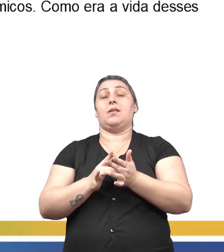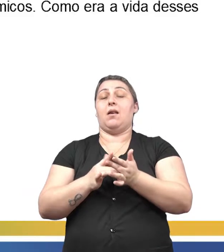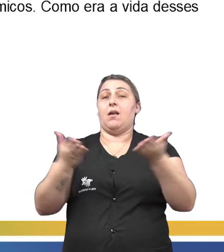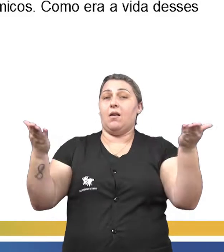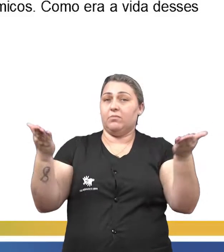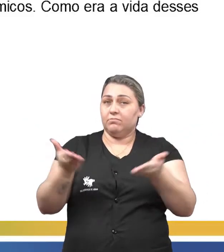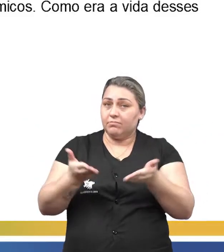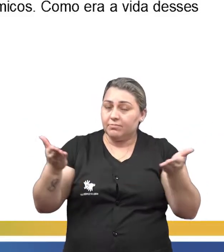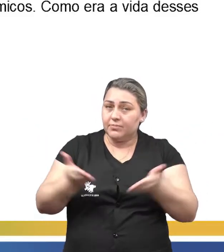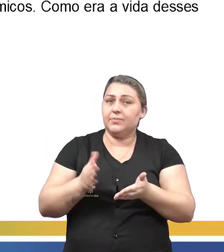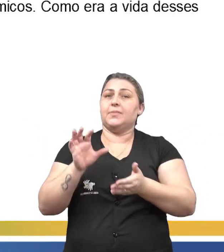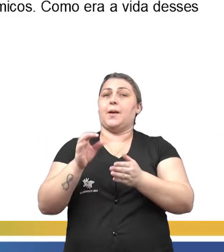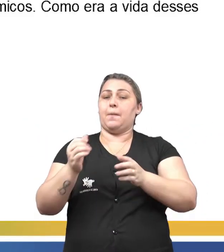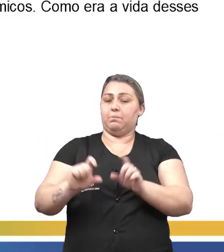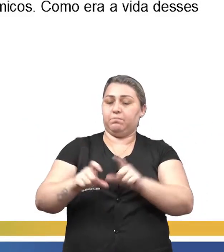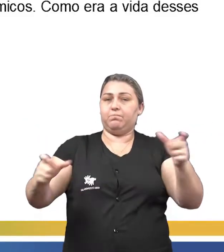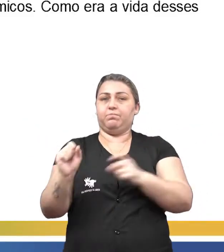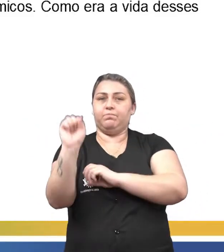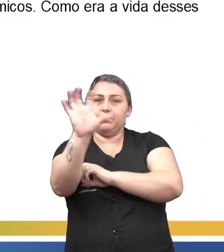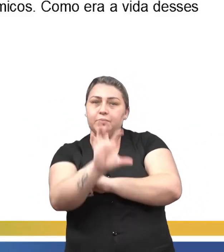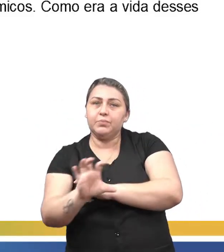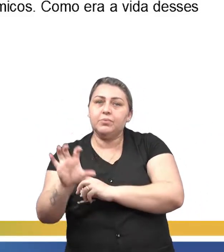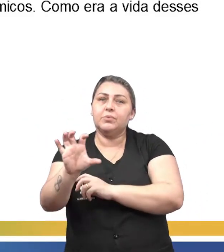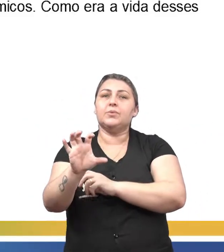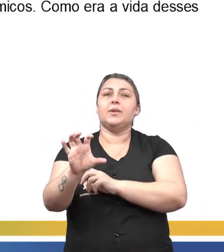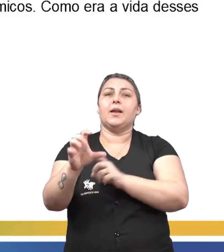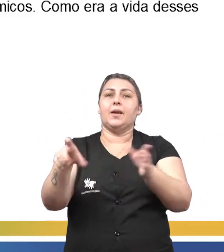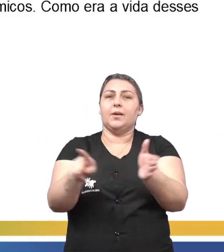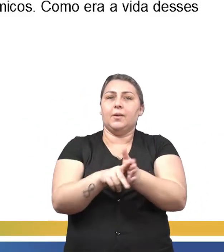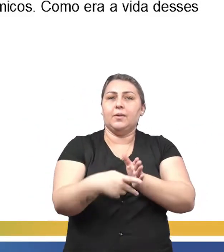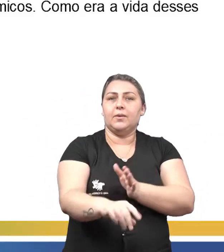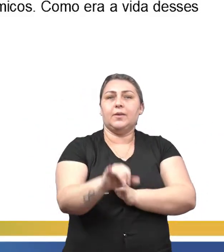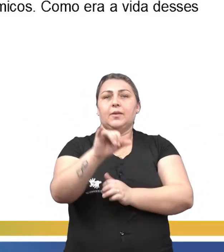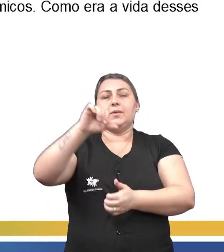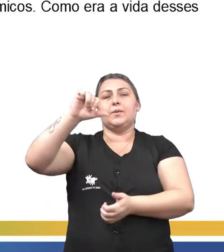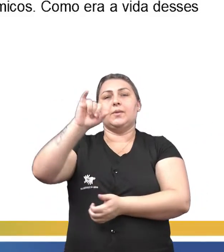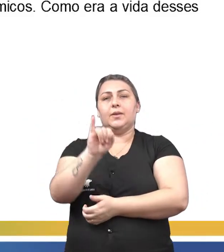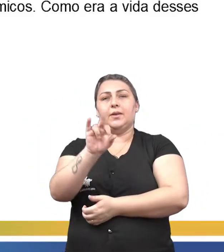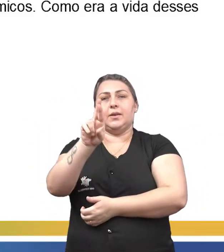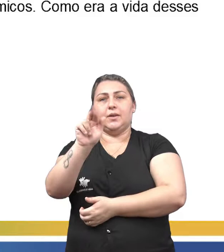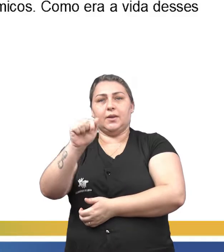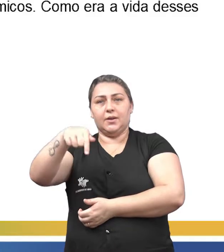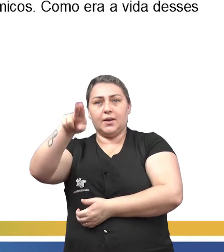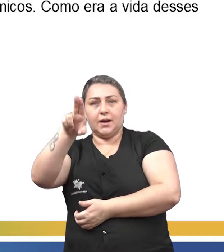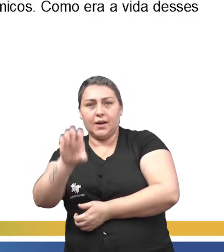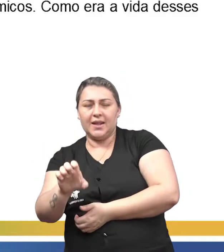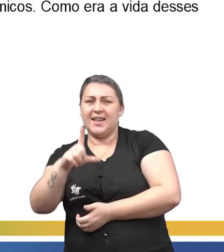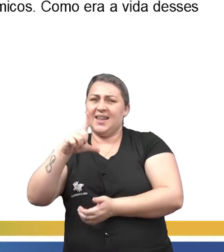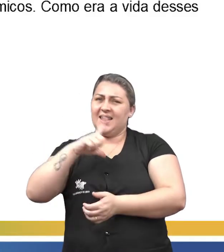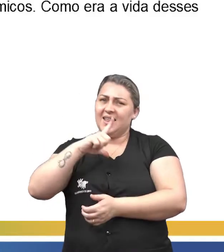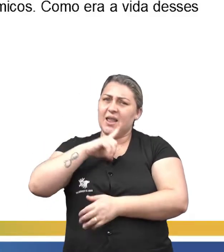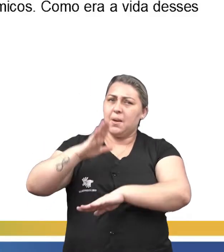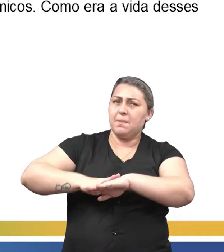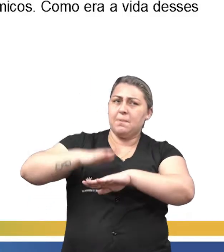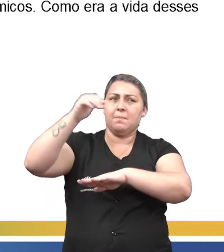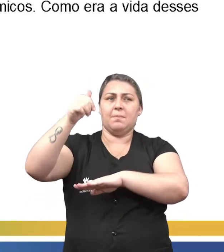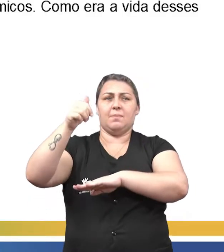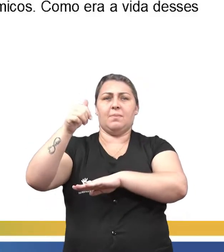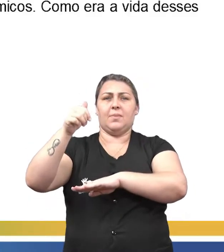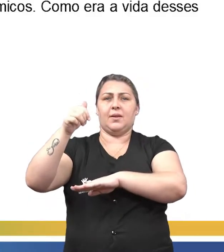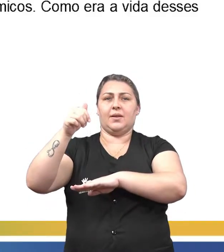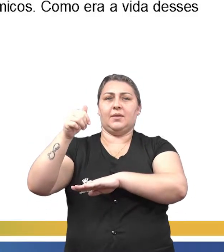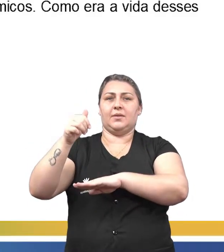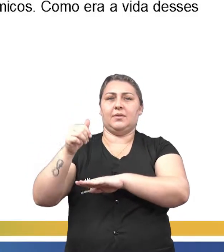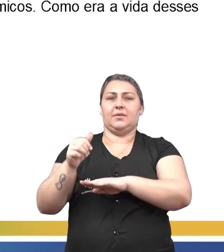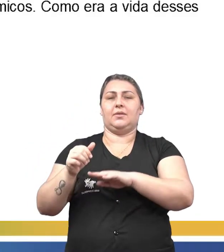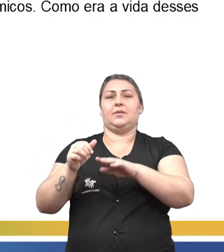parte daquela região corresponde ao território do Iraque, onde existem mais de 10 mil sítios arqueológicos.